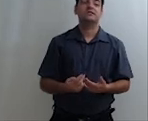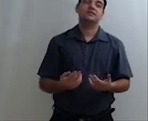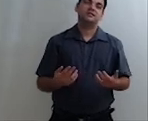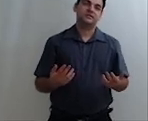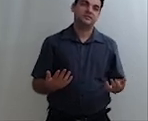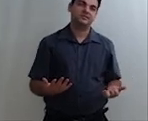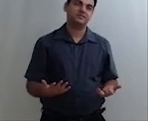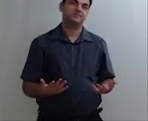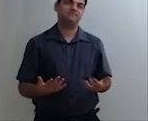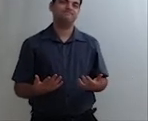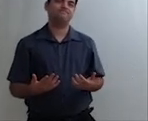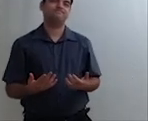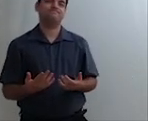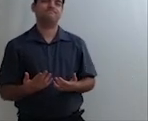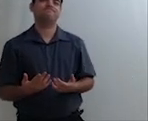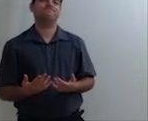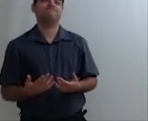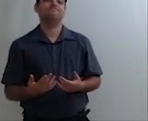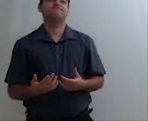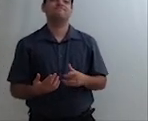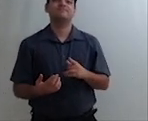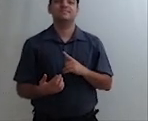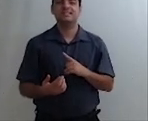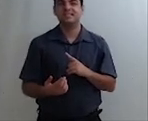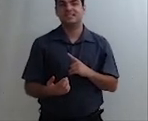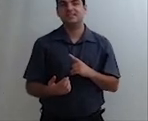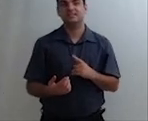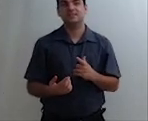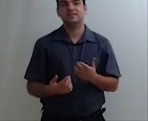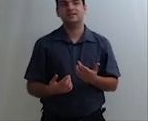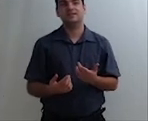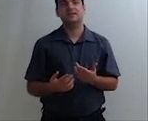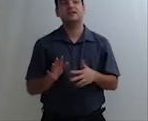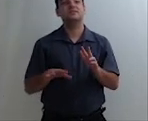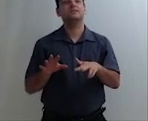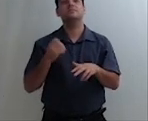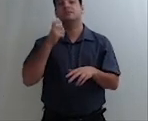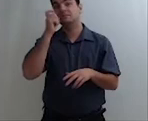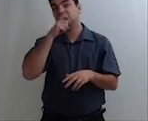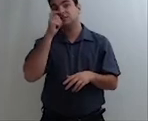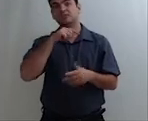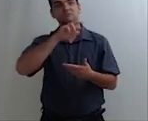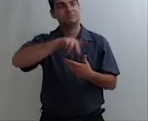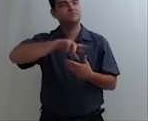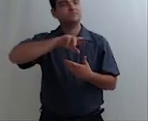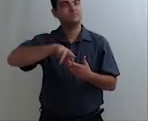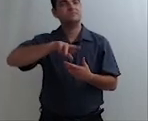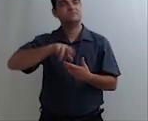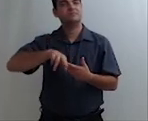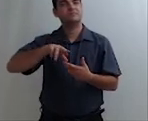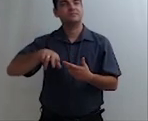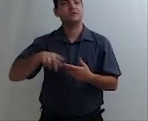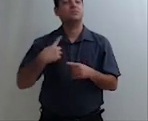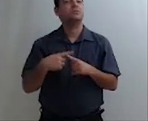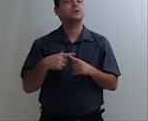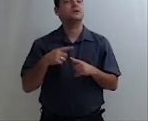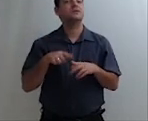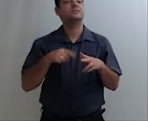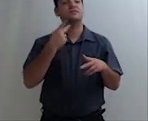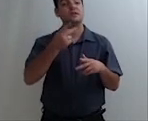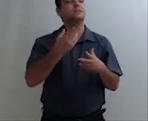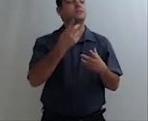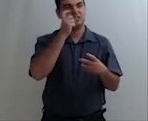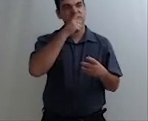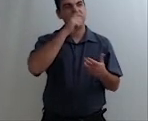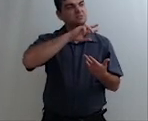aquela célebre tônica né da da mentira repetidamente a mentira contada repetidamente se torna uma